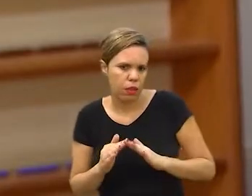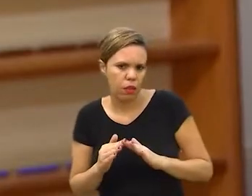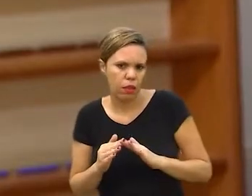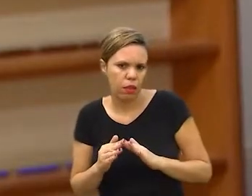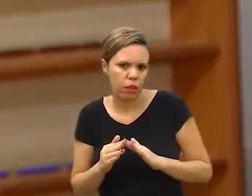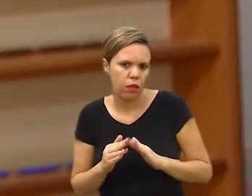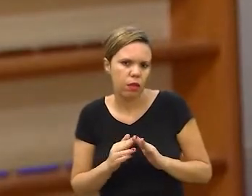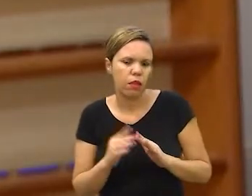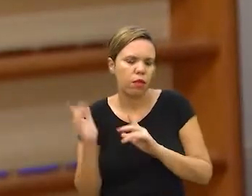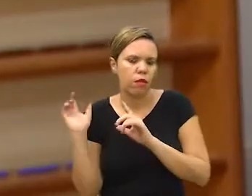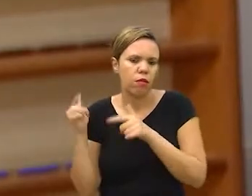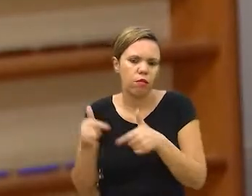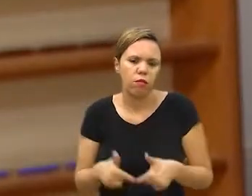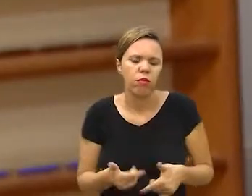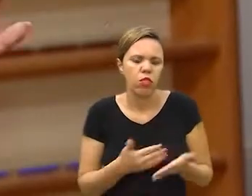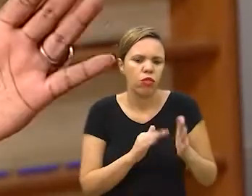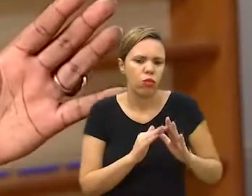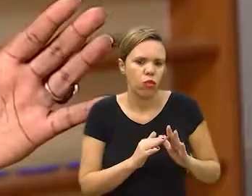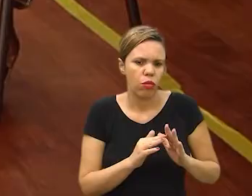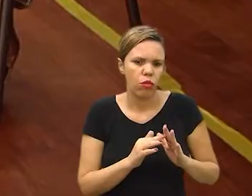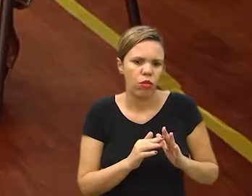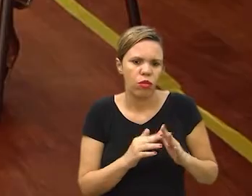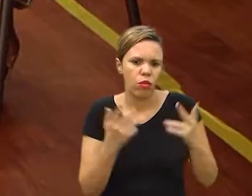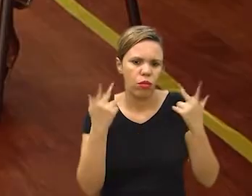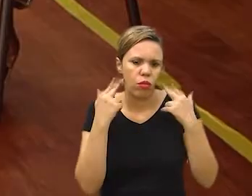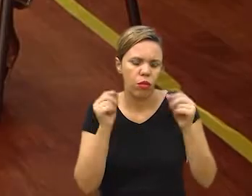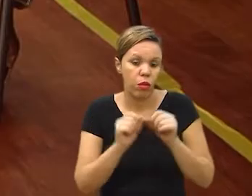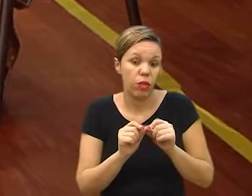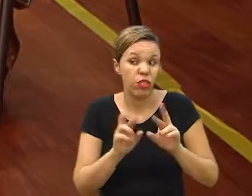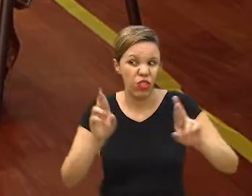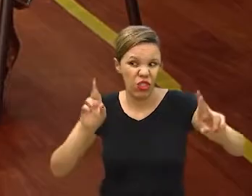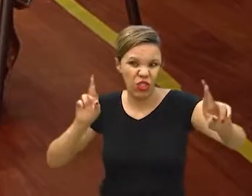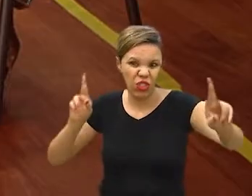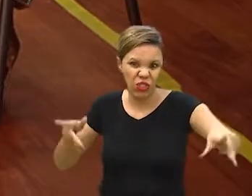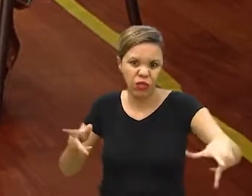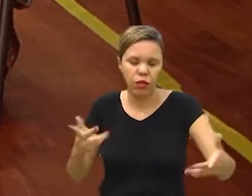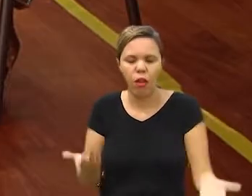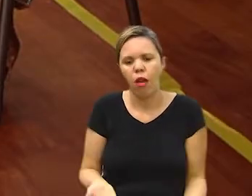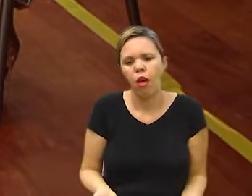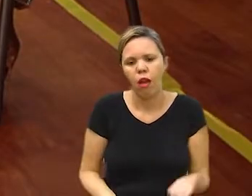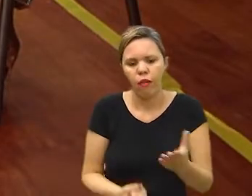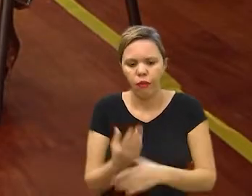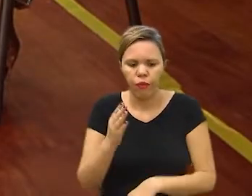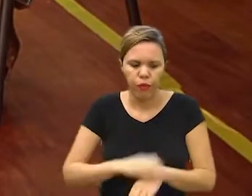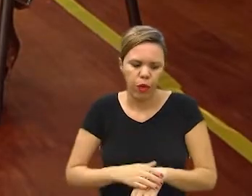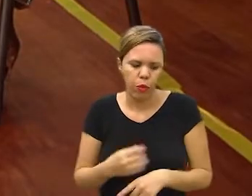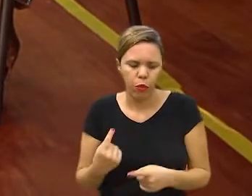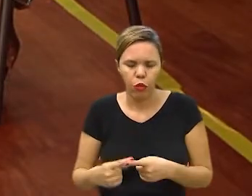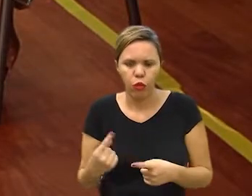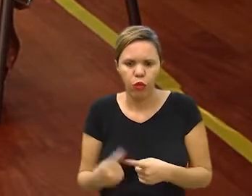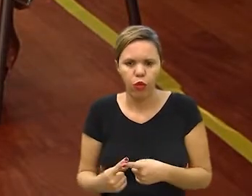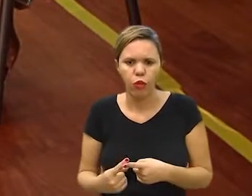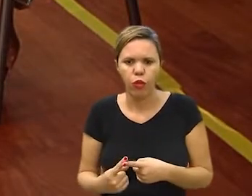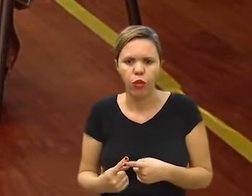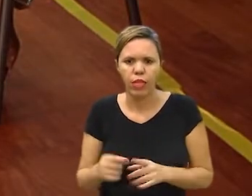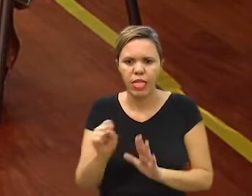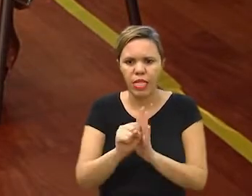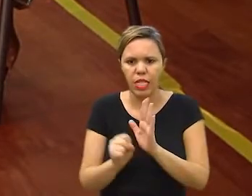métodos regulares, tem uma diferença muito grande, né? Muito grande. Mas essa diferença veio porque no século